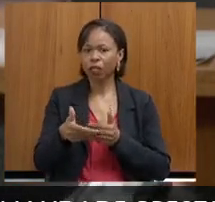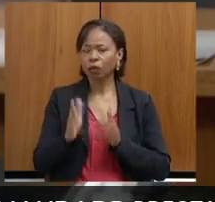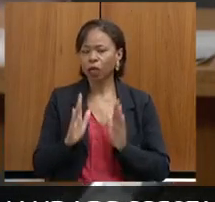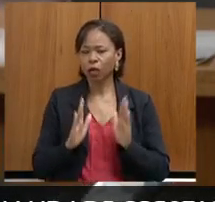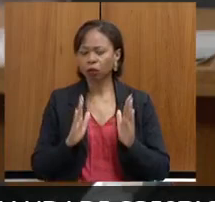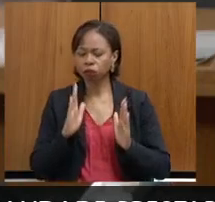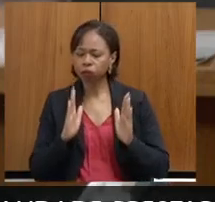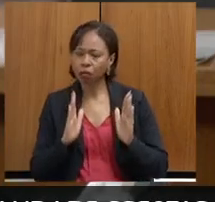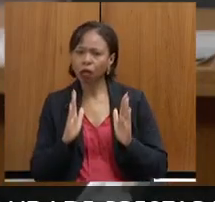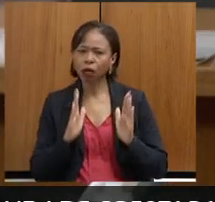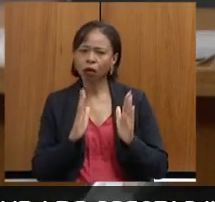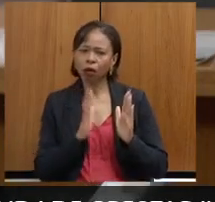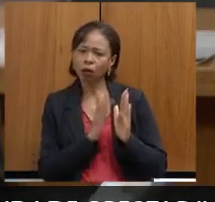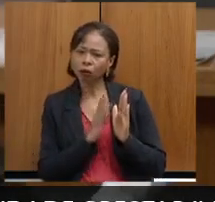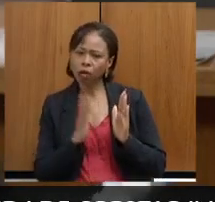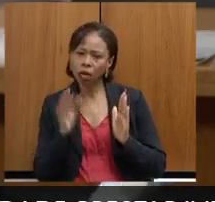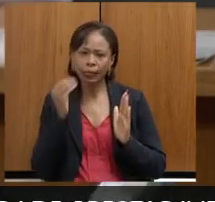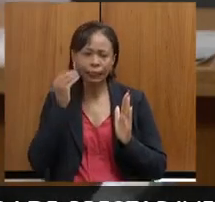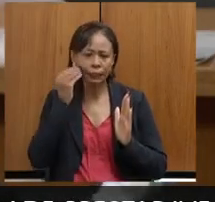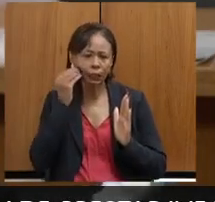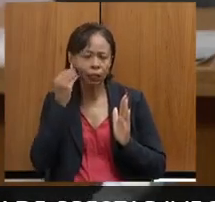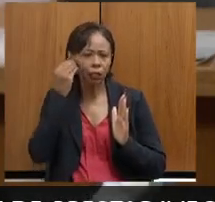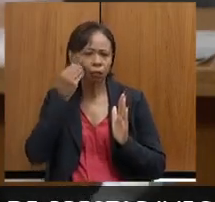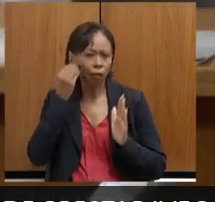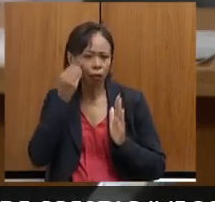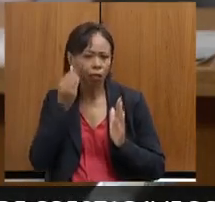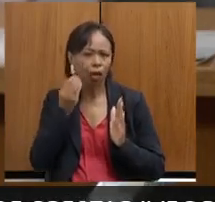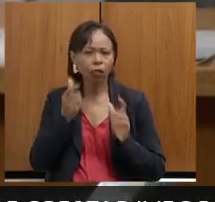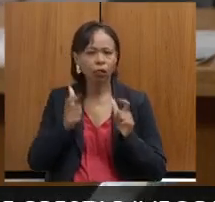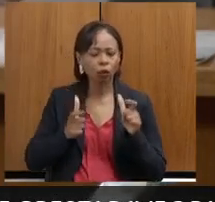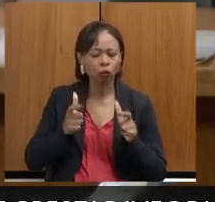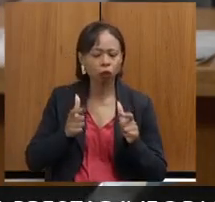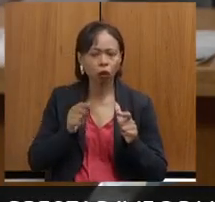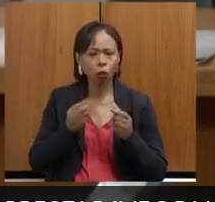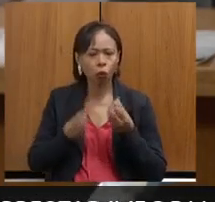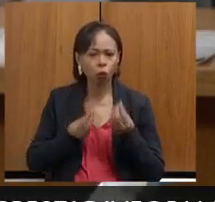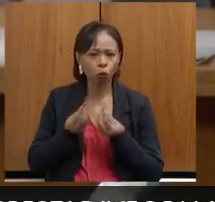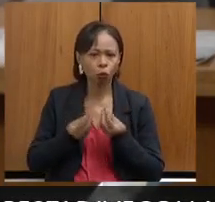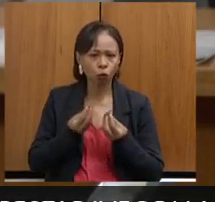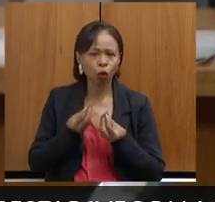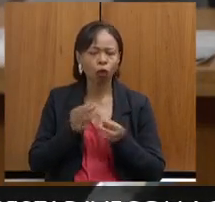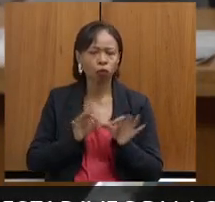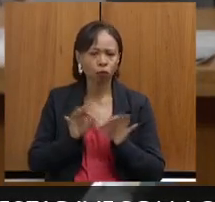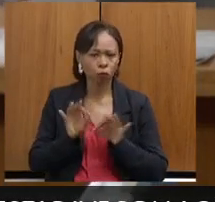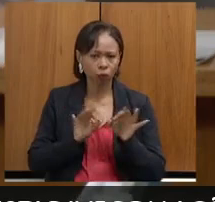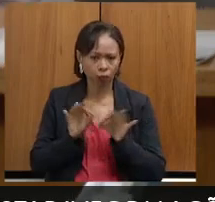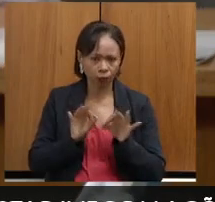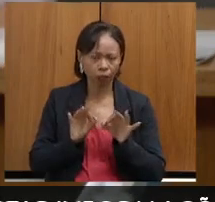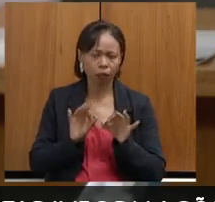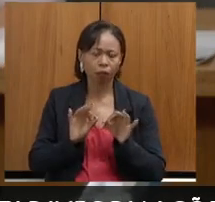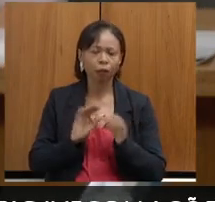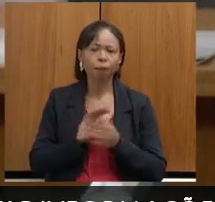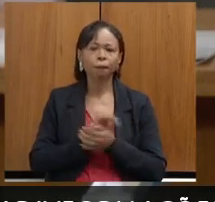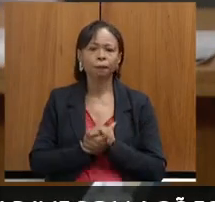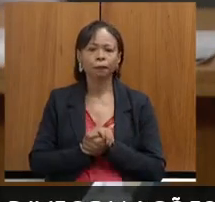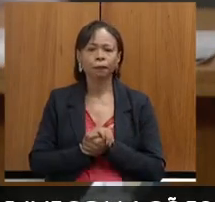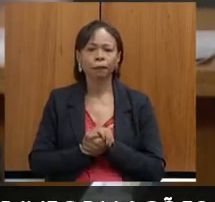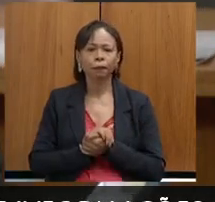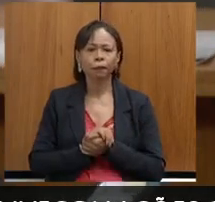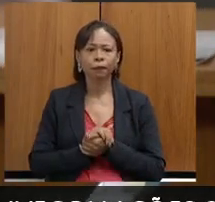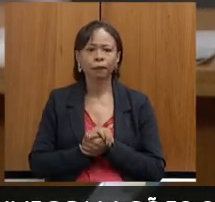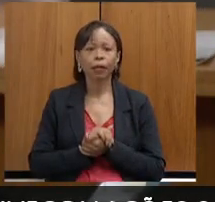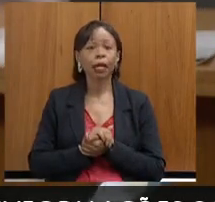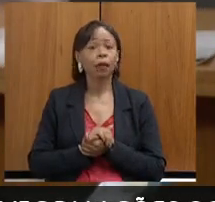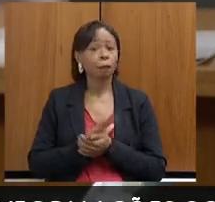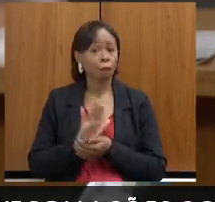fase de testes em fase de organização e